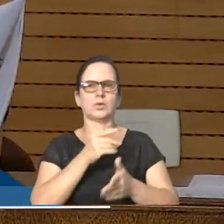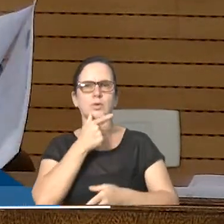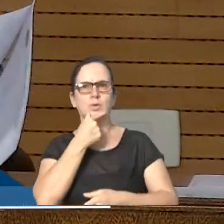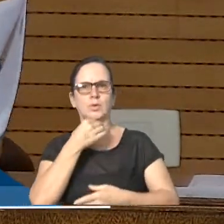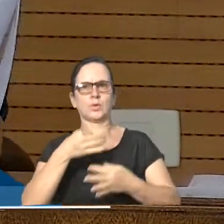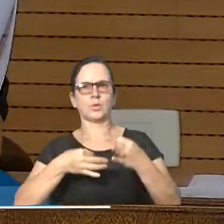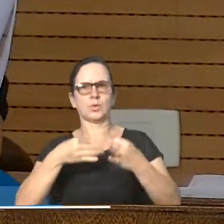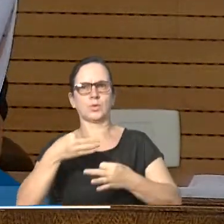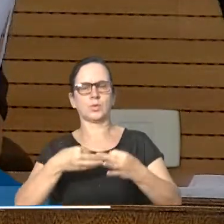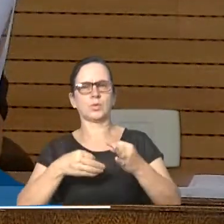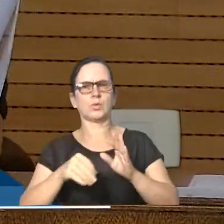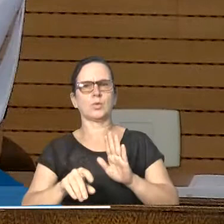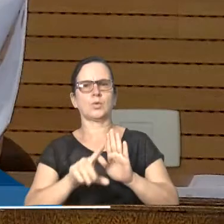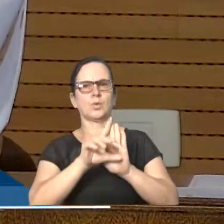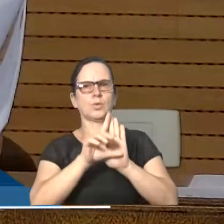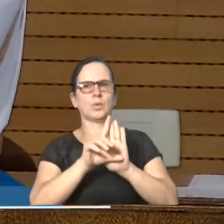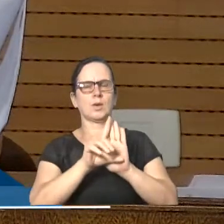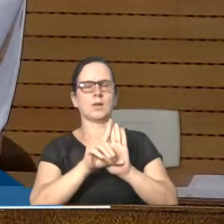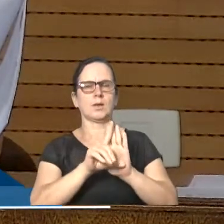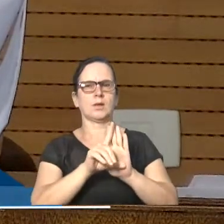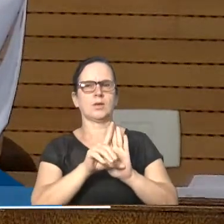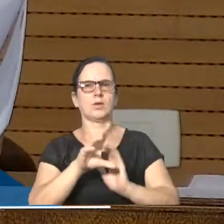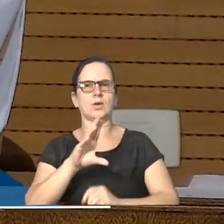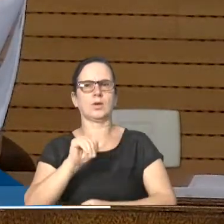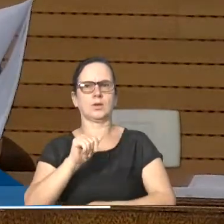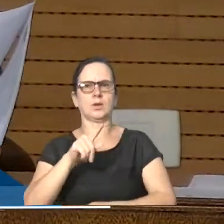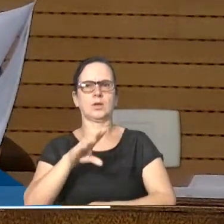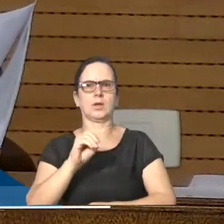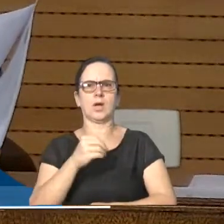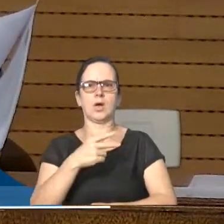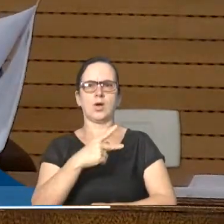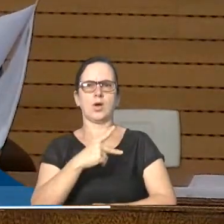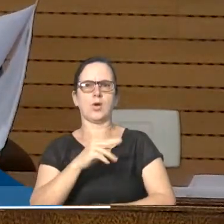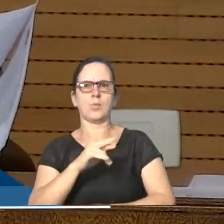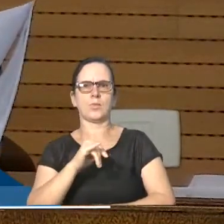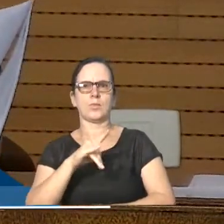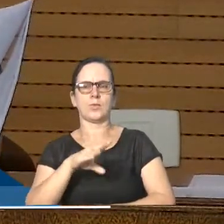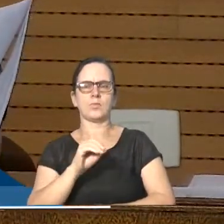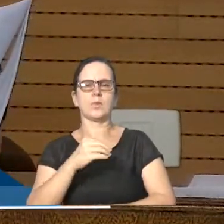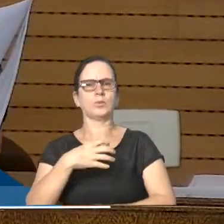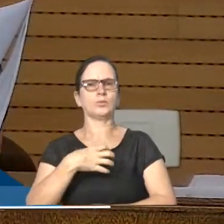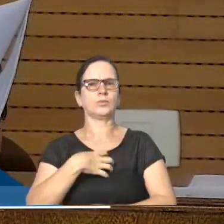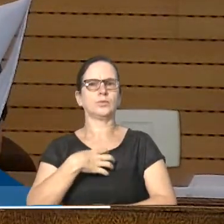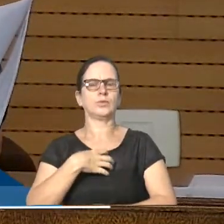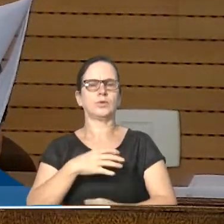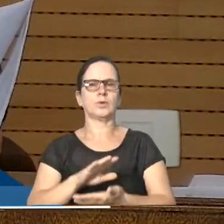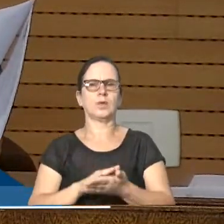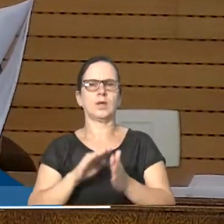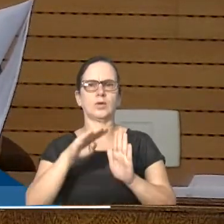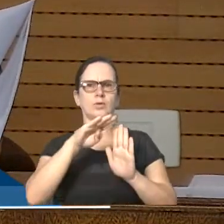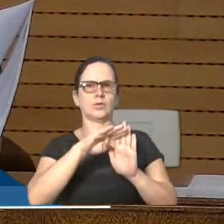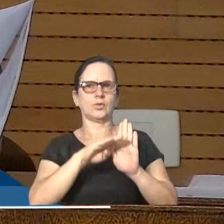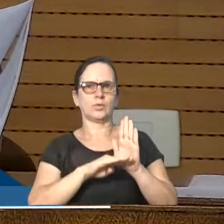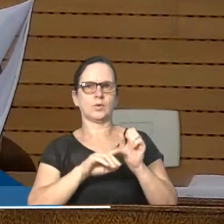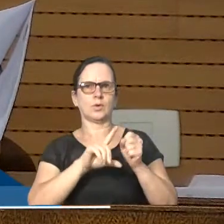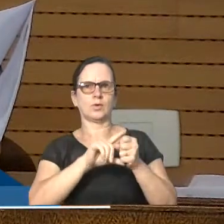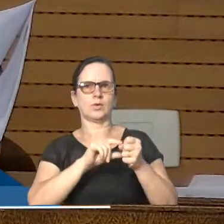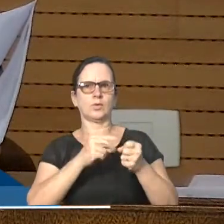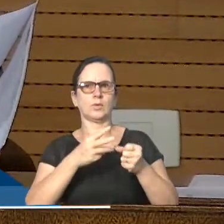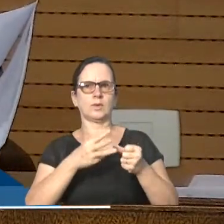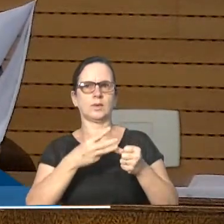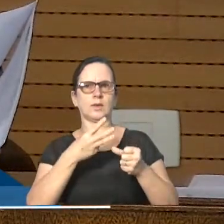procuradores legislativos ocupantes de cargo de provimento efetivo na forma estabelecida nos artigos